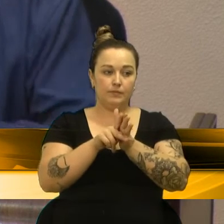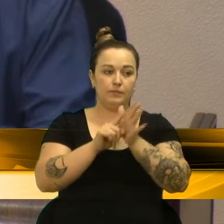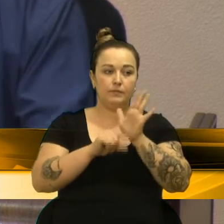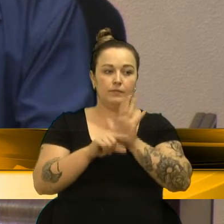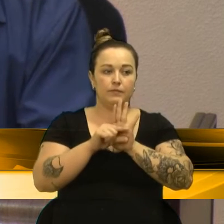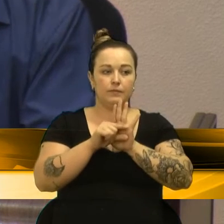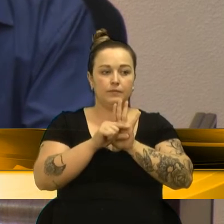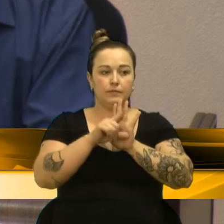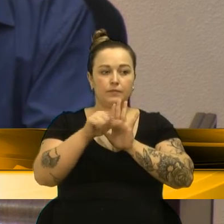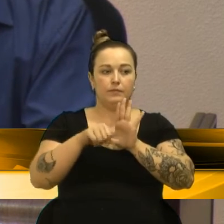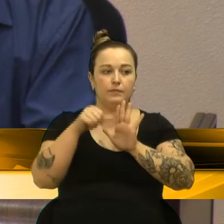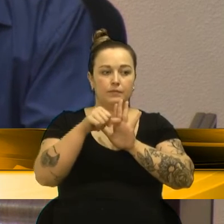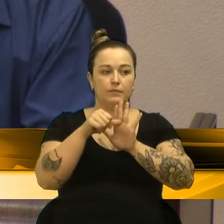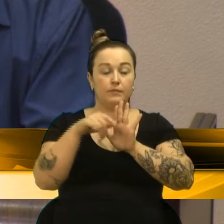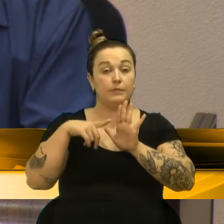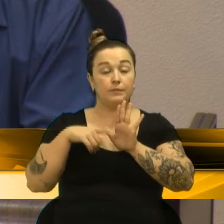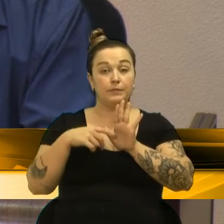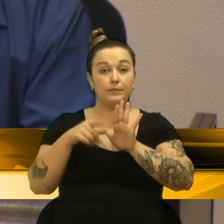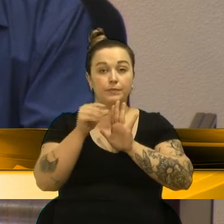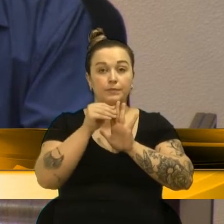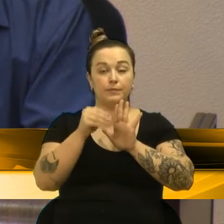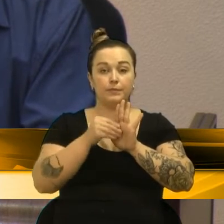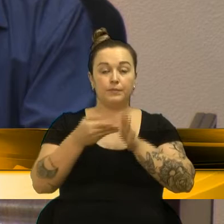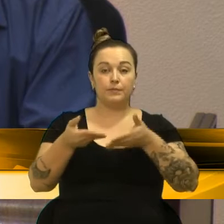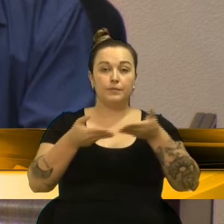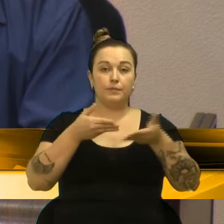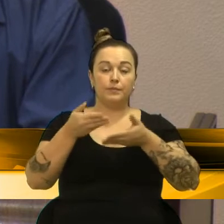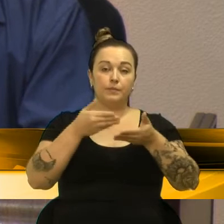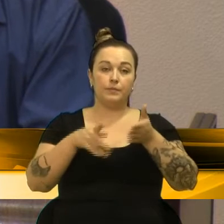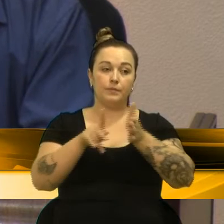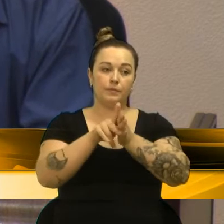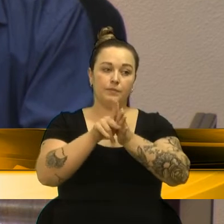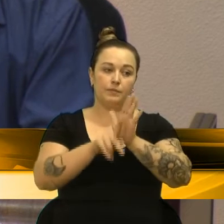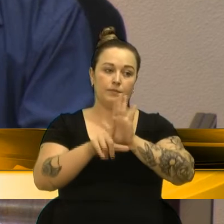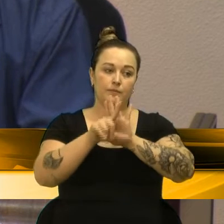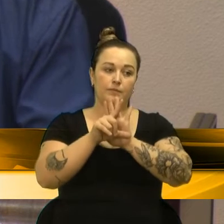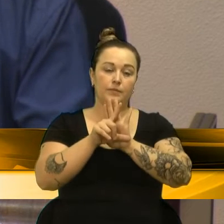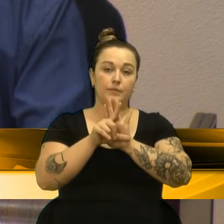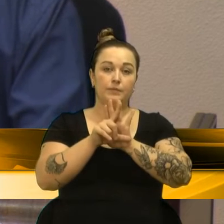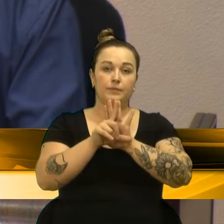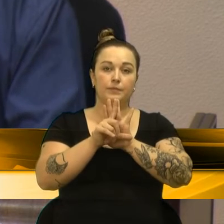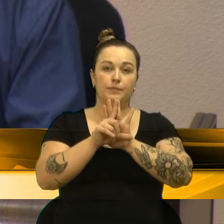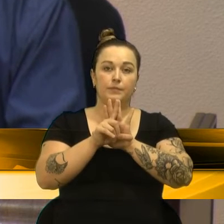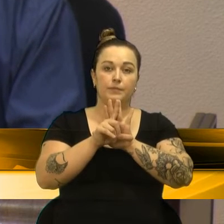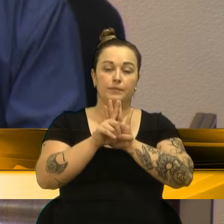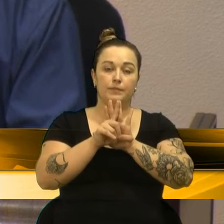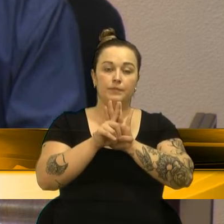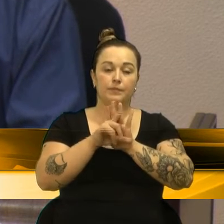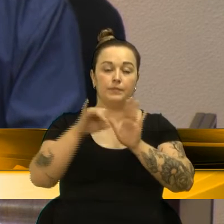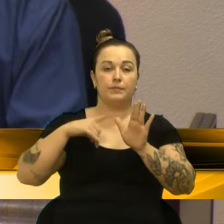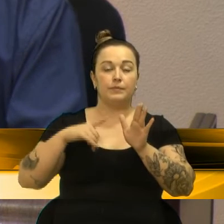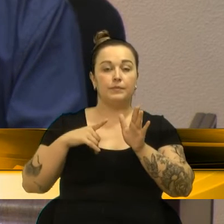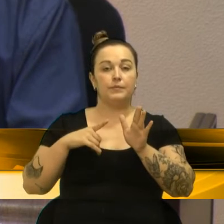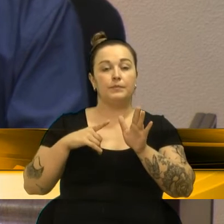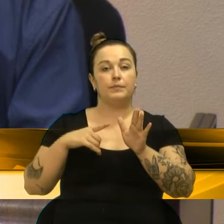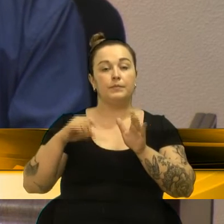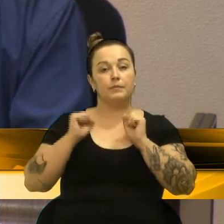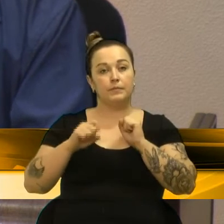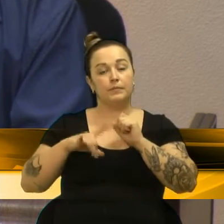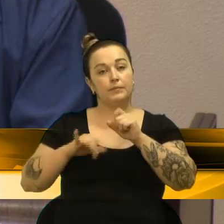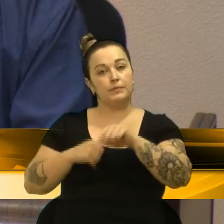dar-se-á mediante a decreto atendidos às previsões da presente lei. Inciso 8º. Os conselheiros dos distritos sanitários poderão ser substituídos a